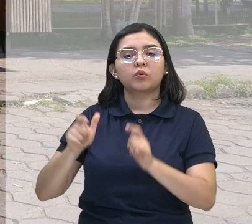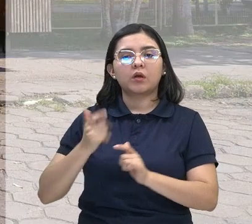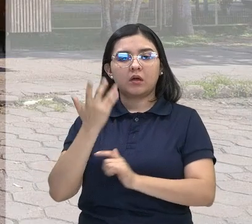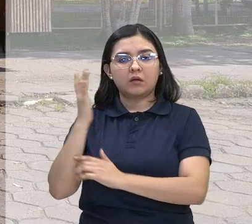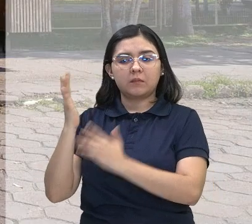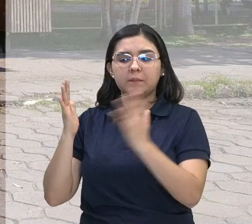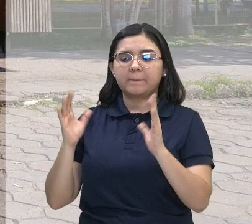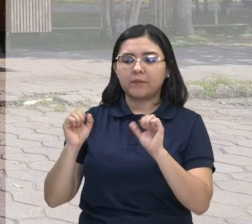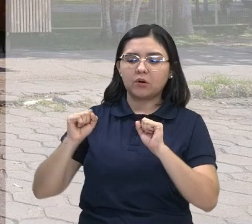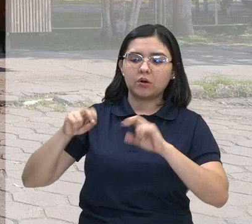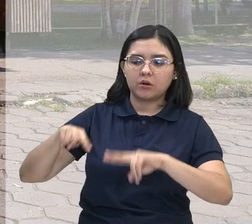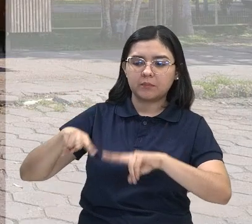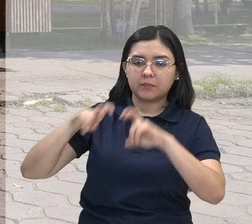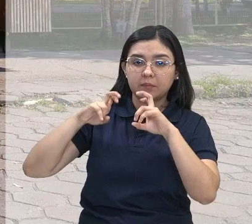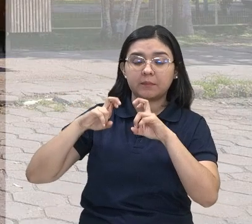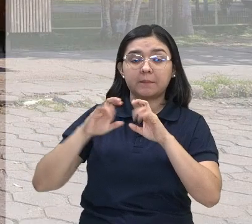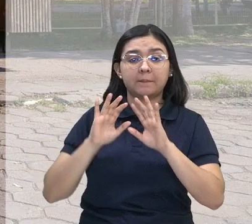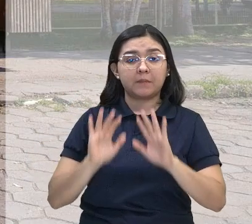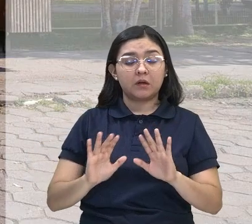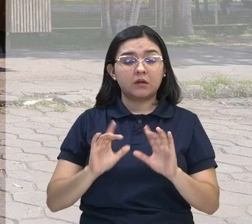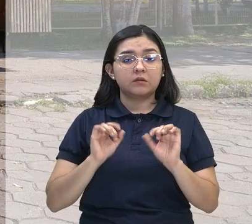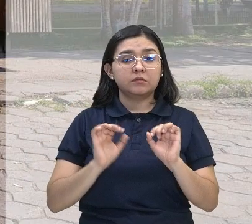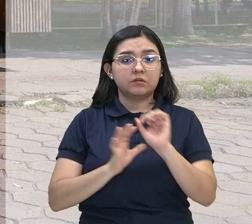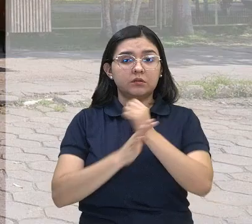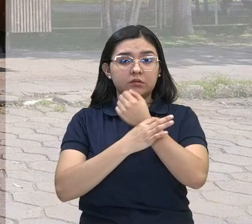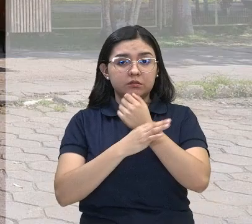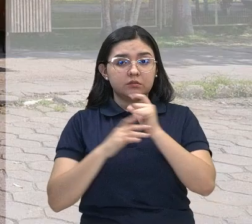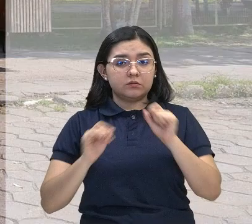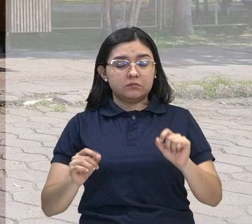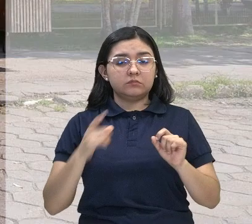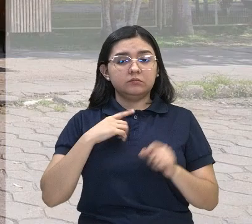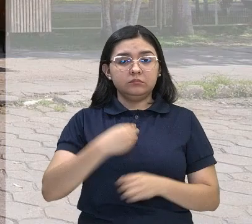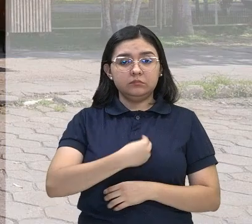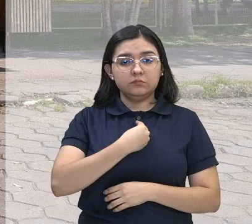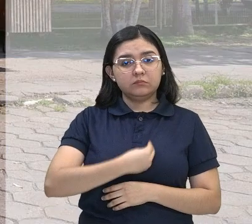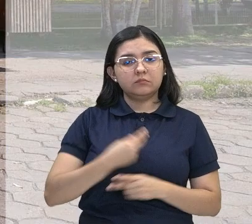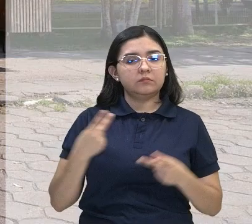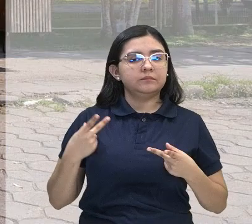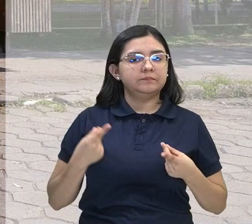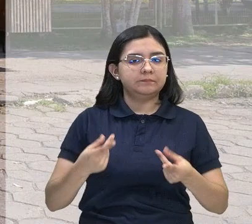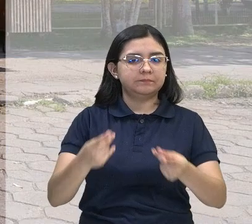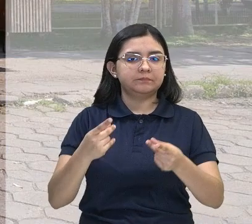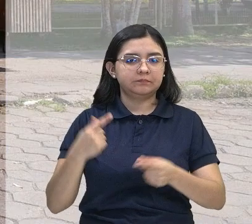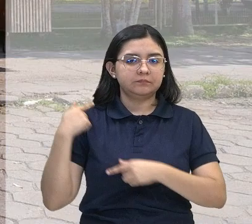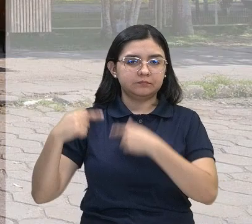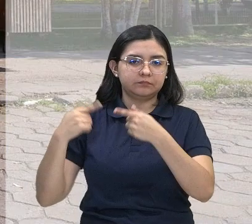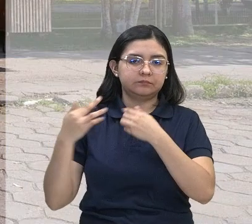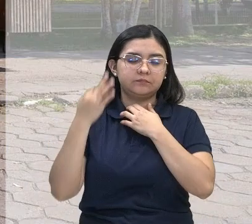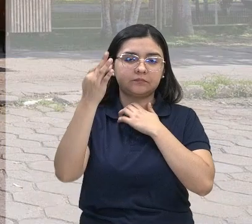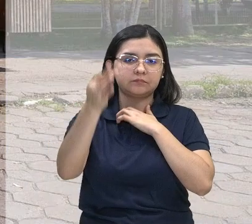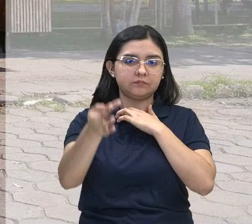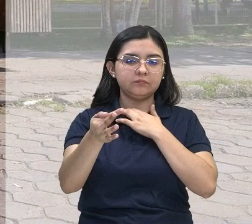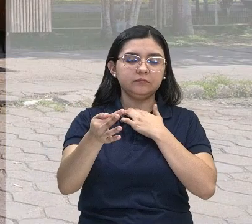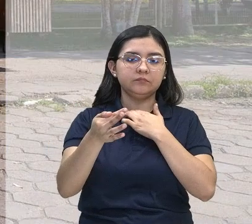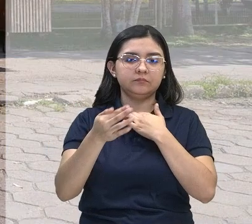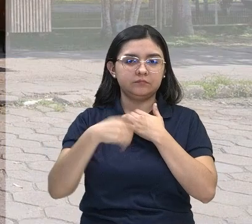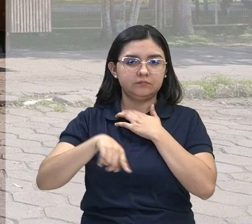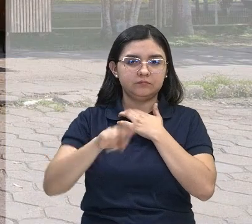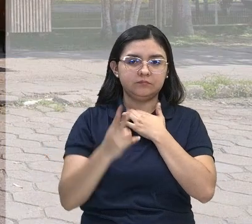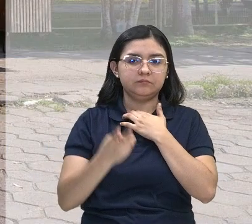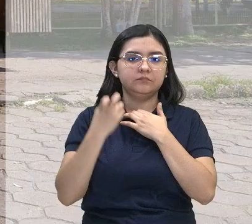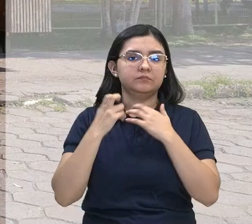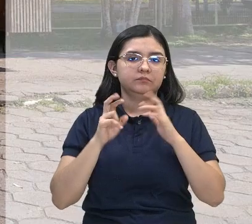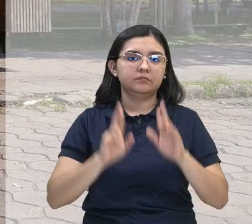recursos naturais, assim garantindo a sua existência para gerações futuras. Viram como existe